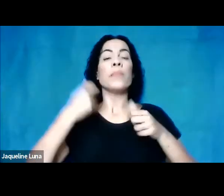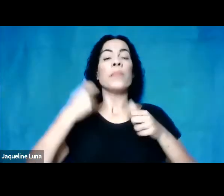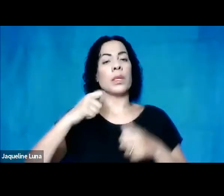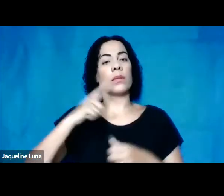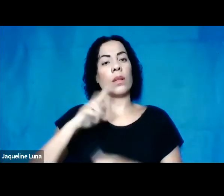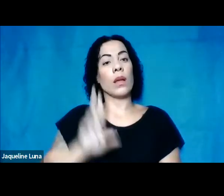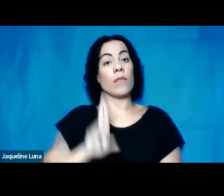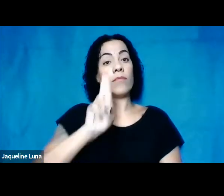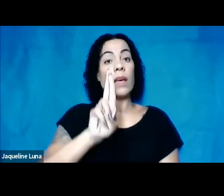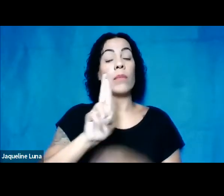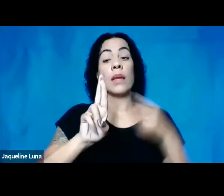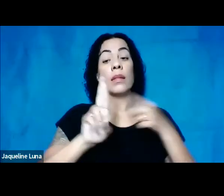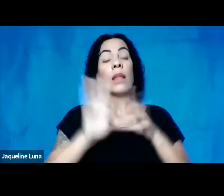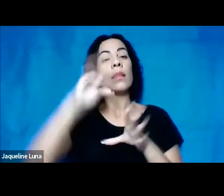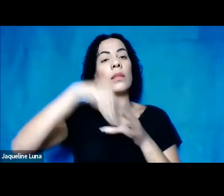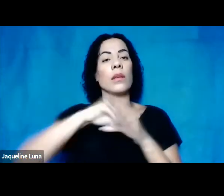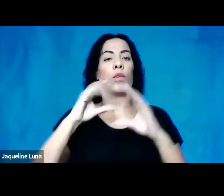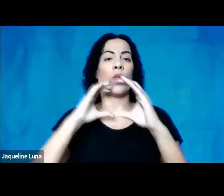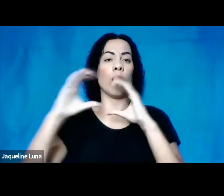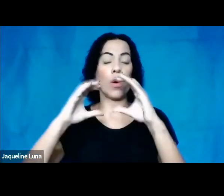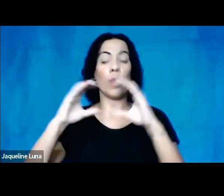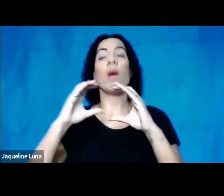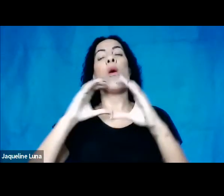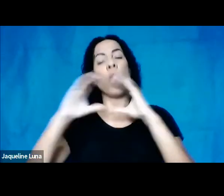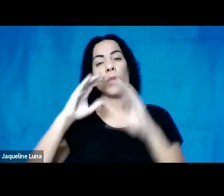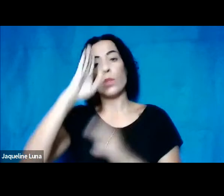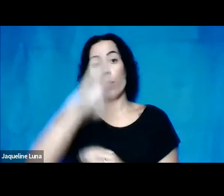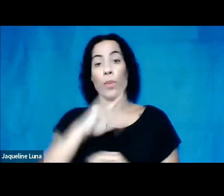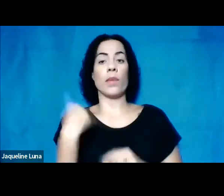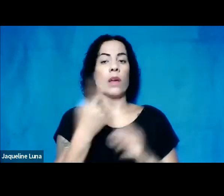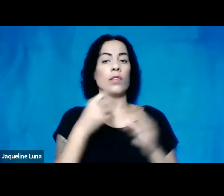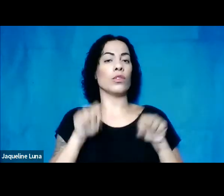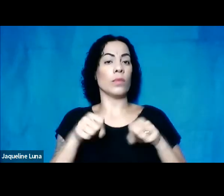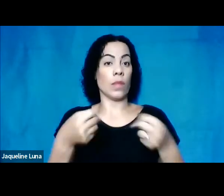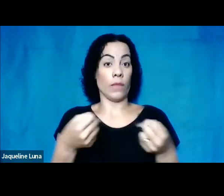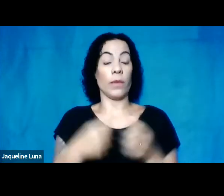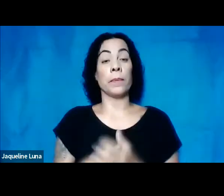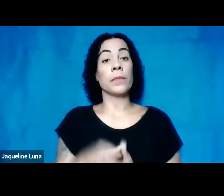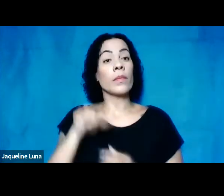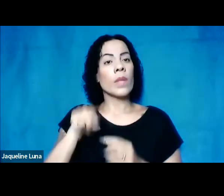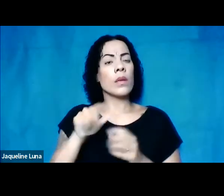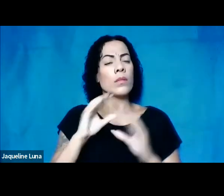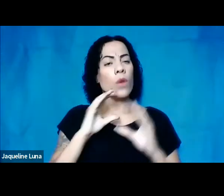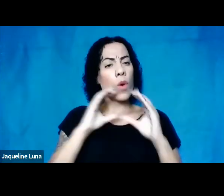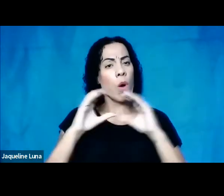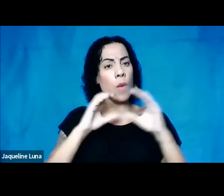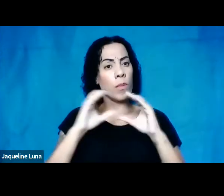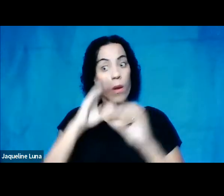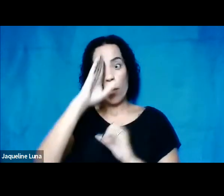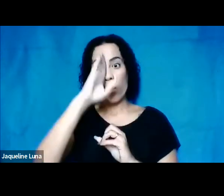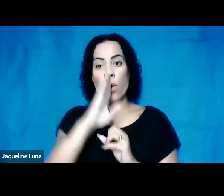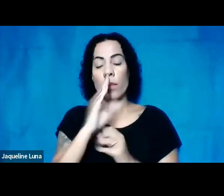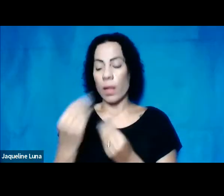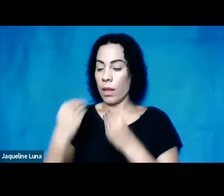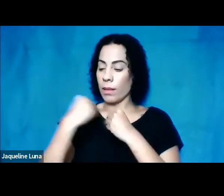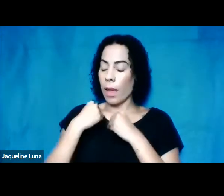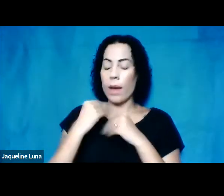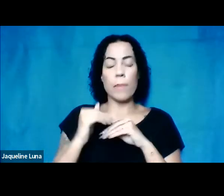nossa comunicação, na comunicação pública que a gente defende. E é a comunicação pública que fortalece o nosso papel para romper